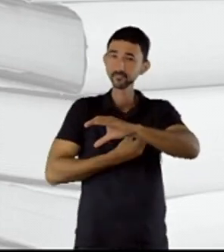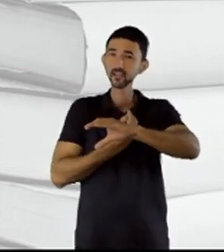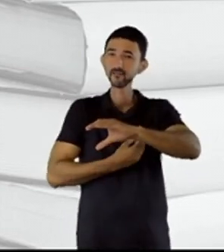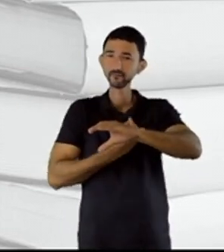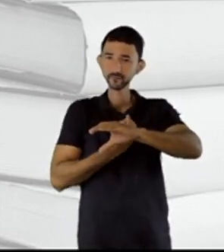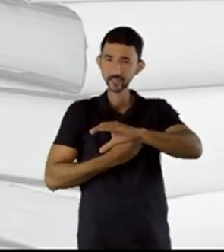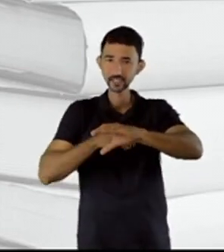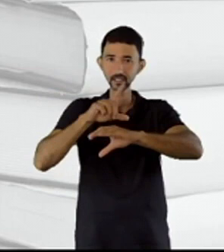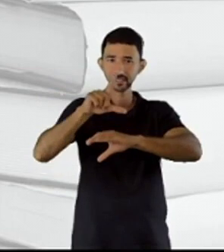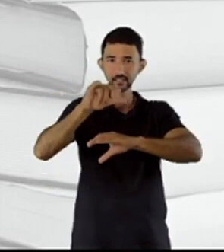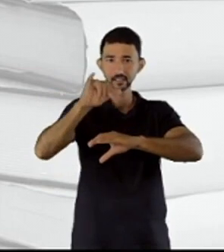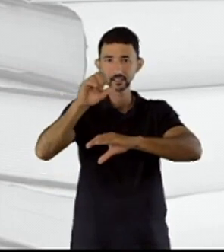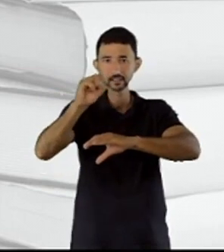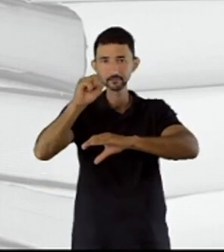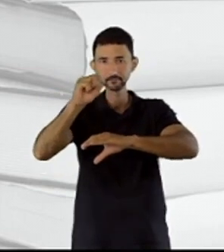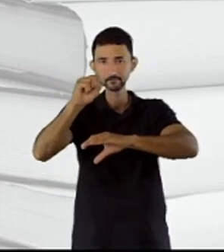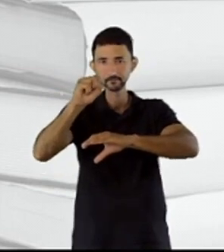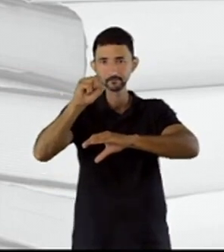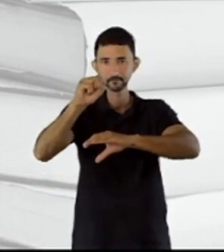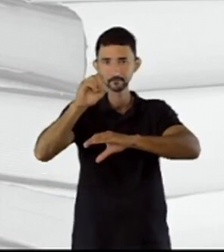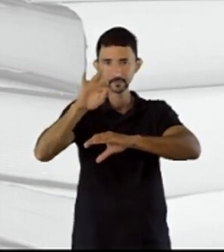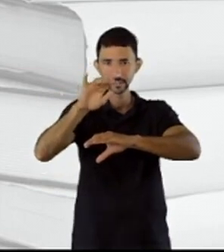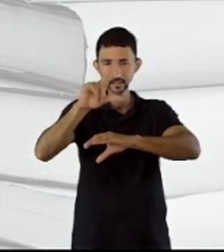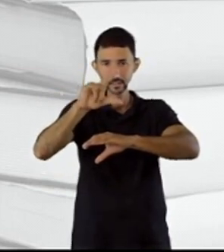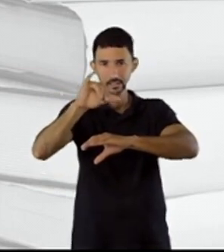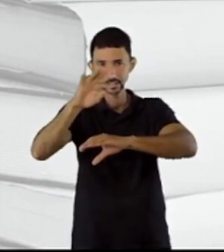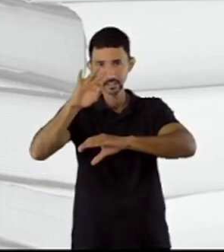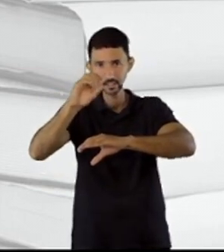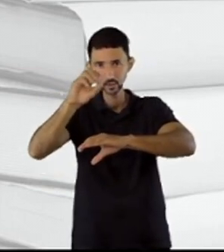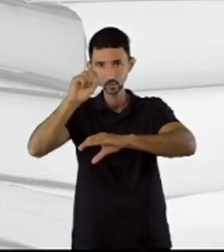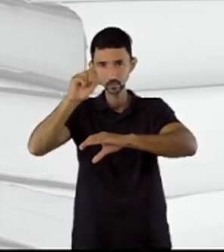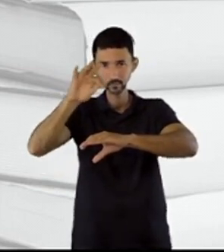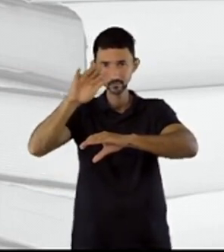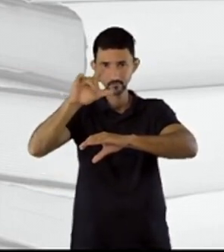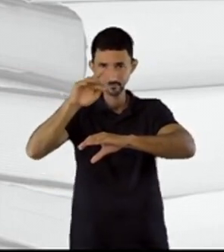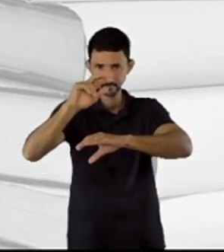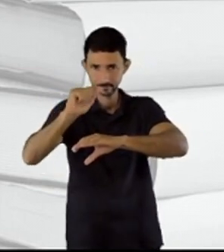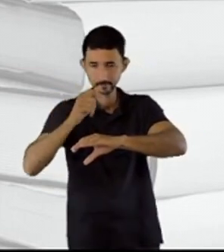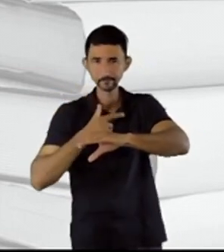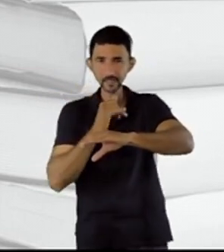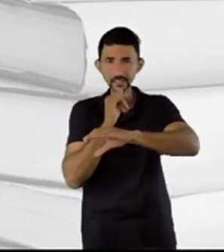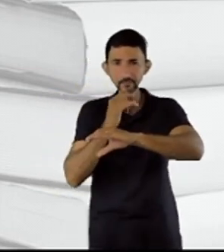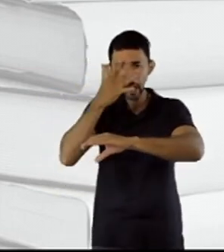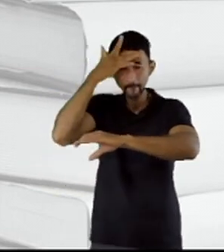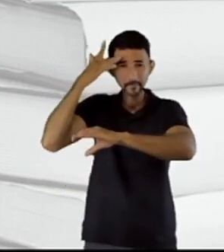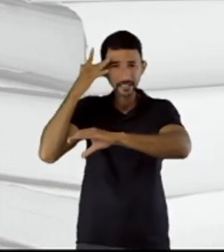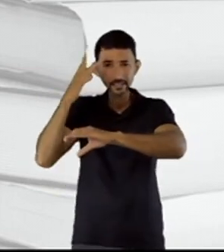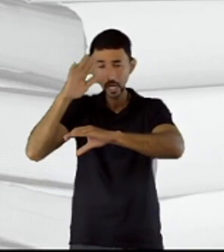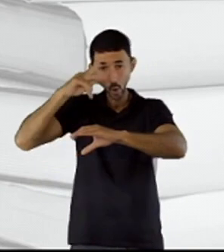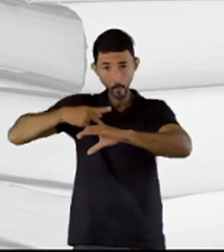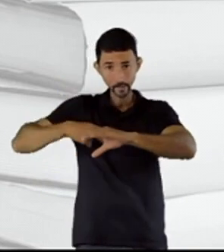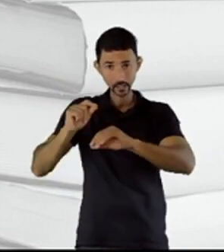relacionada intimamente à crosta terrestre, né? Para os seres humanos, a gente tem que entender que